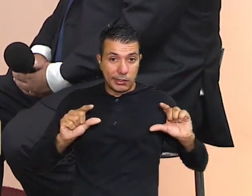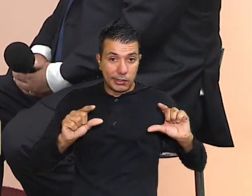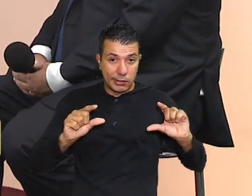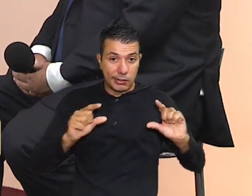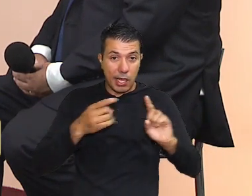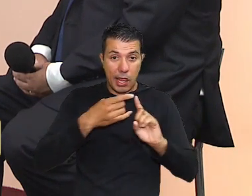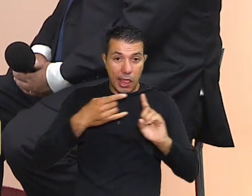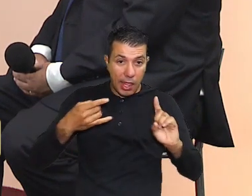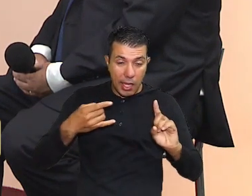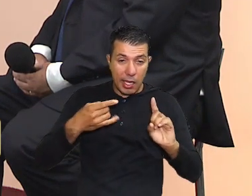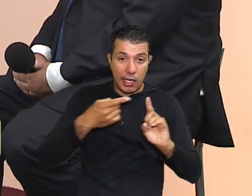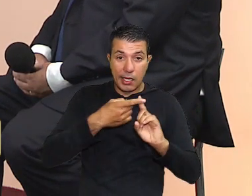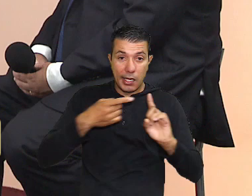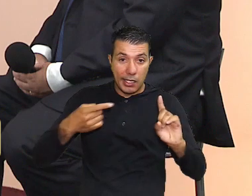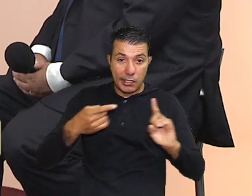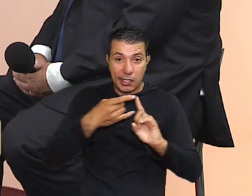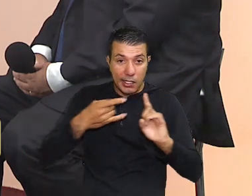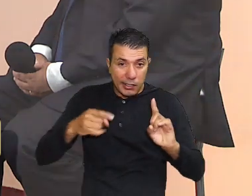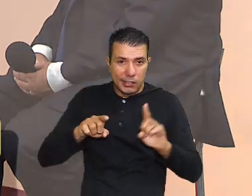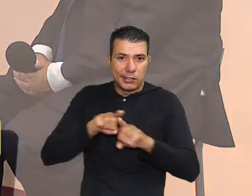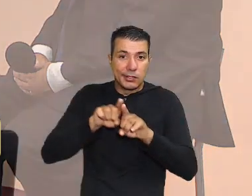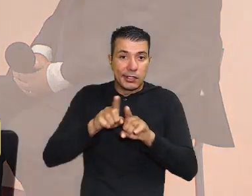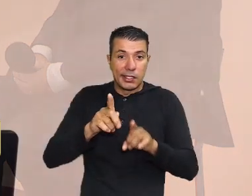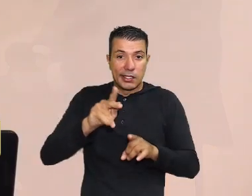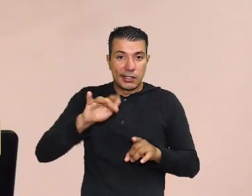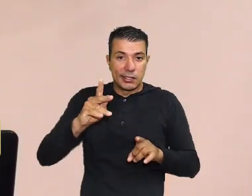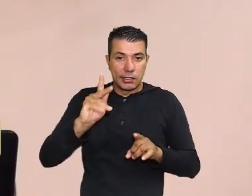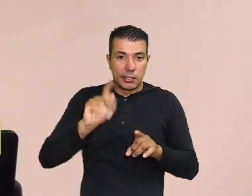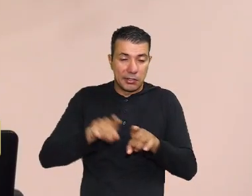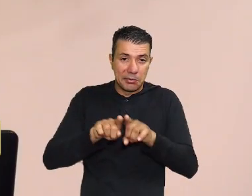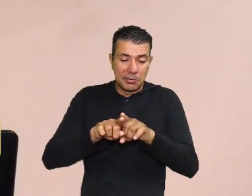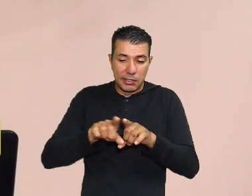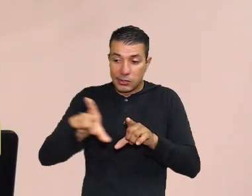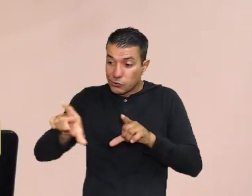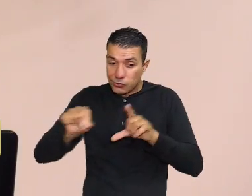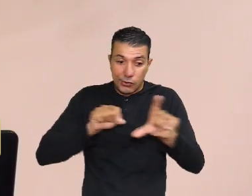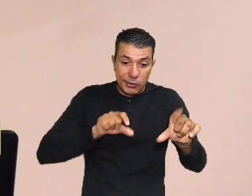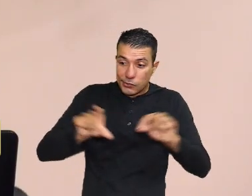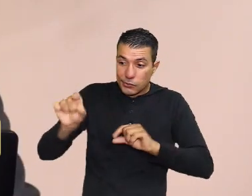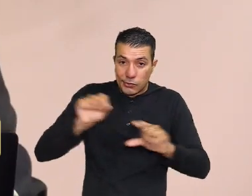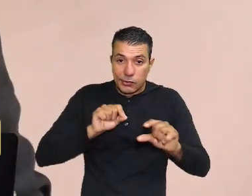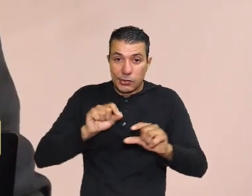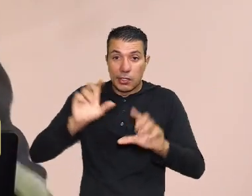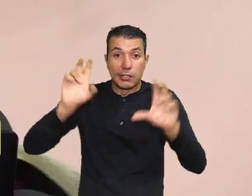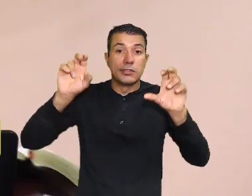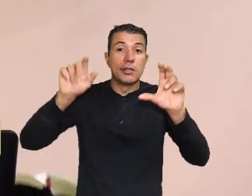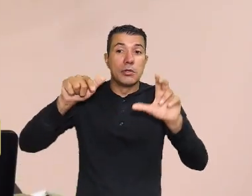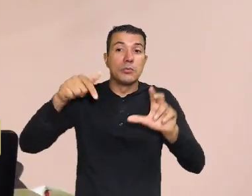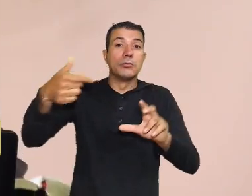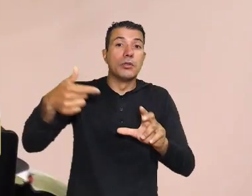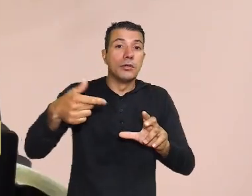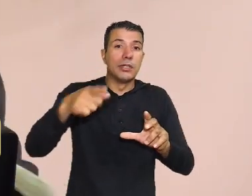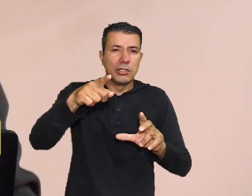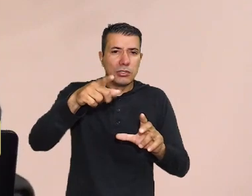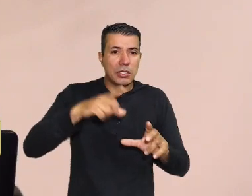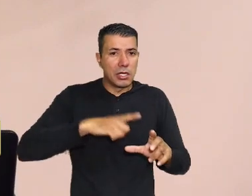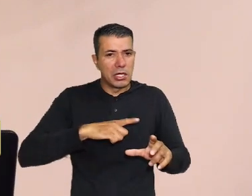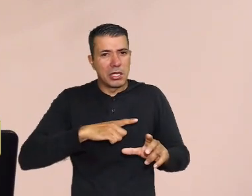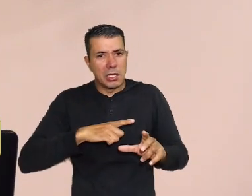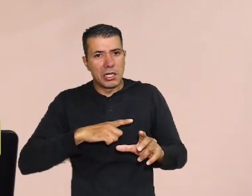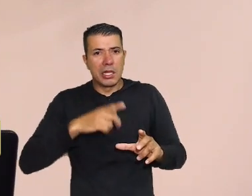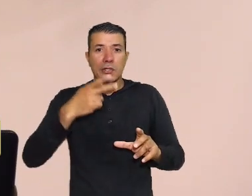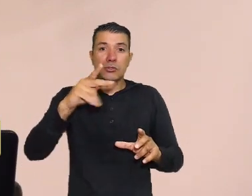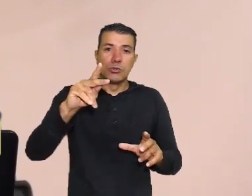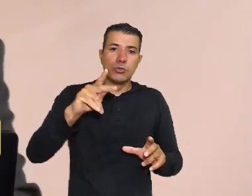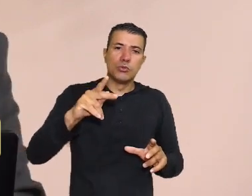aí, escrito assim: minha decisão. Essa decisão é sua. Eu quero contar nos próximos temas a sua